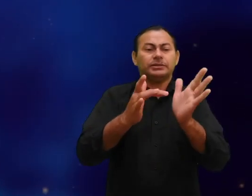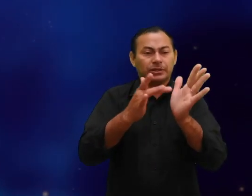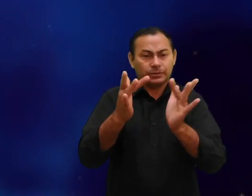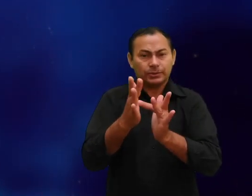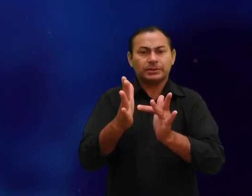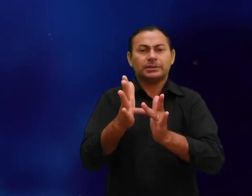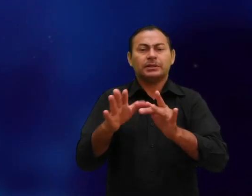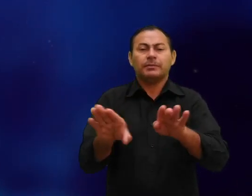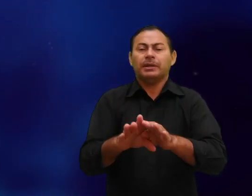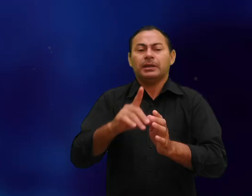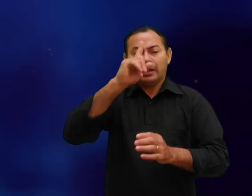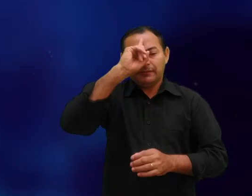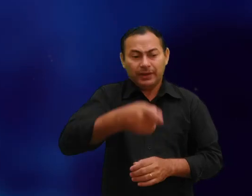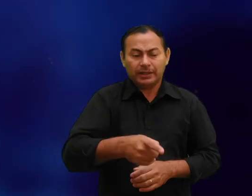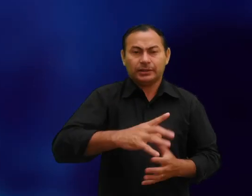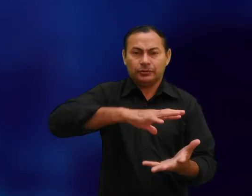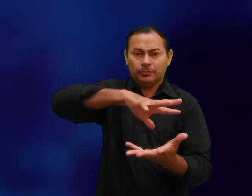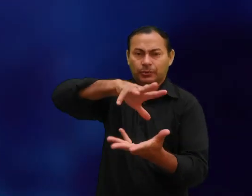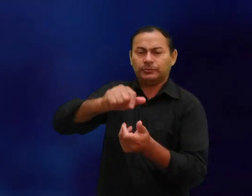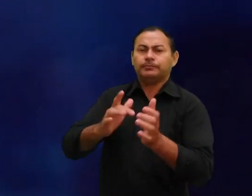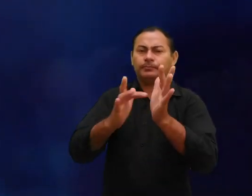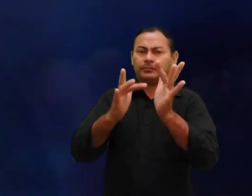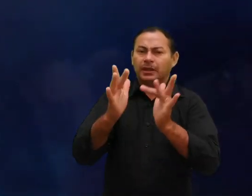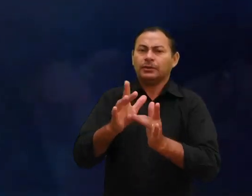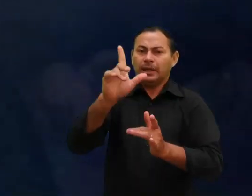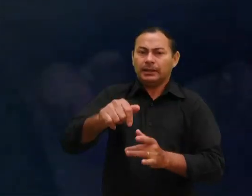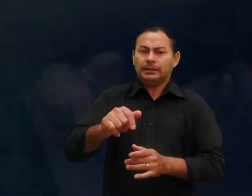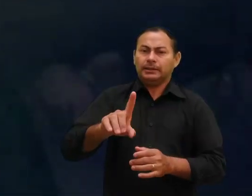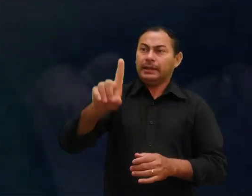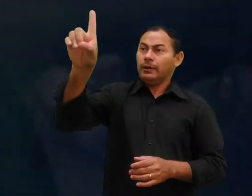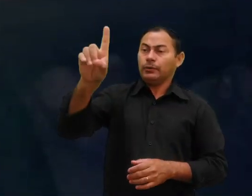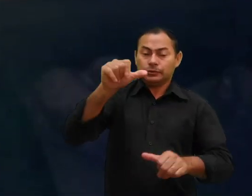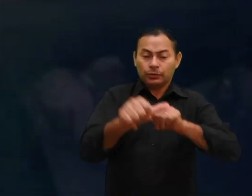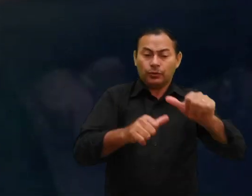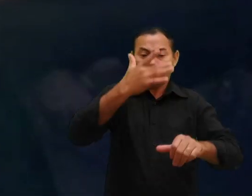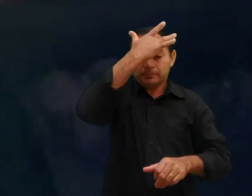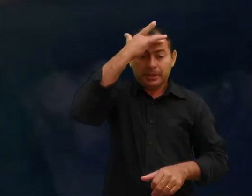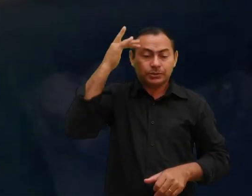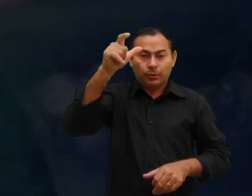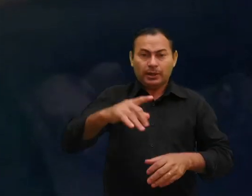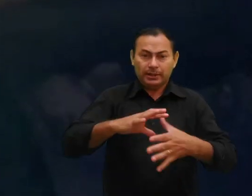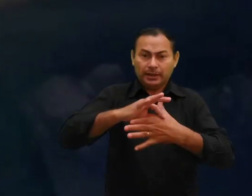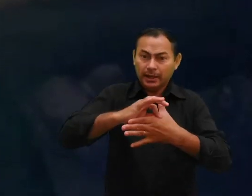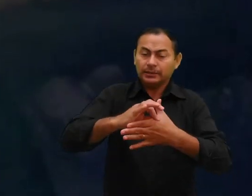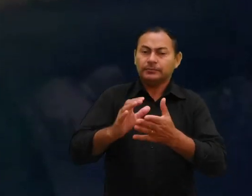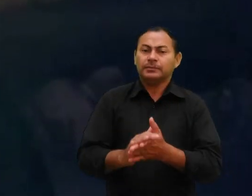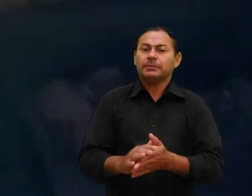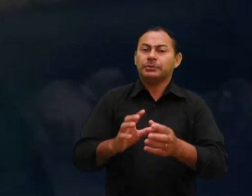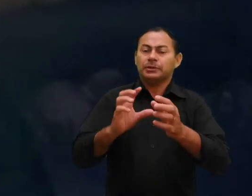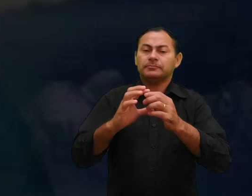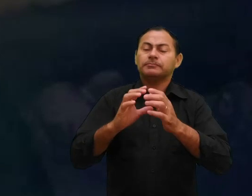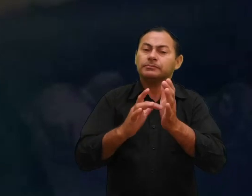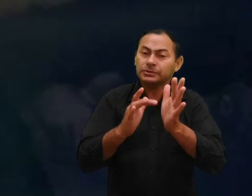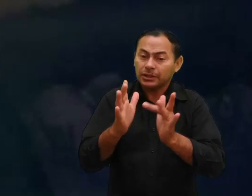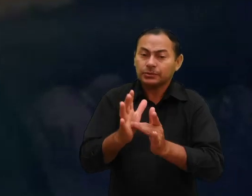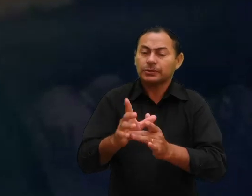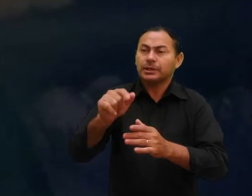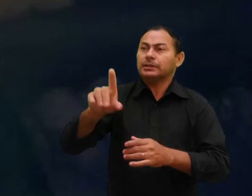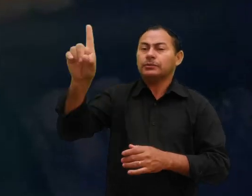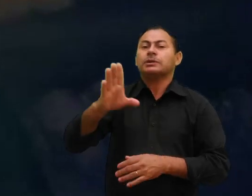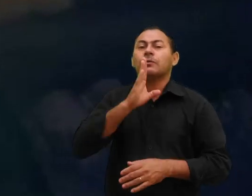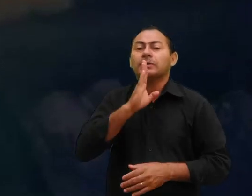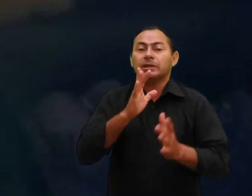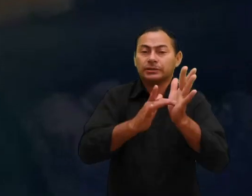Jesus Cristo, a quem enviaste. Jesus Cristo era Deus em carne, e esta é a visão que tenho de Jesus. Portanto, conhecer a Jesus